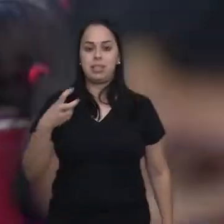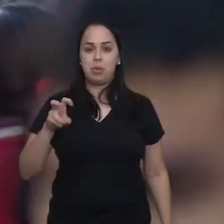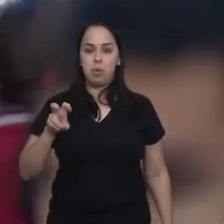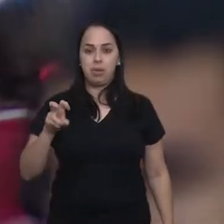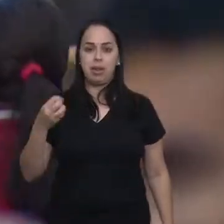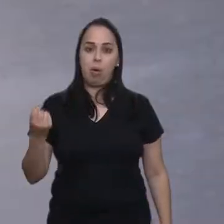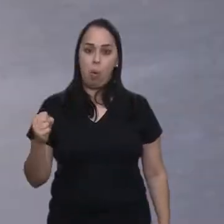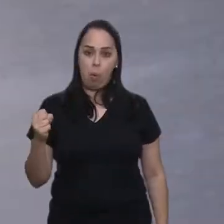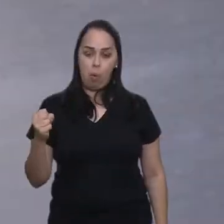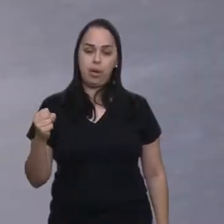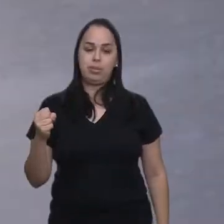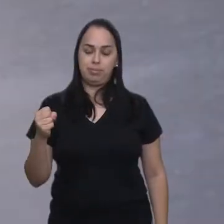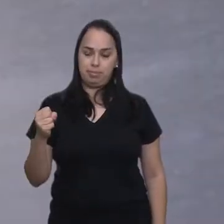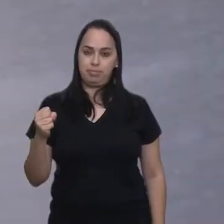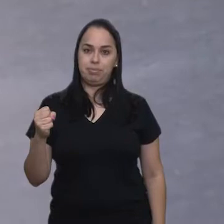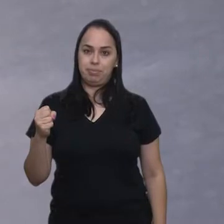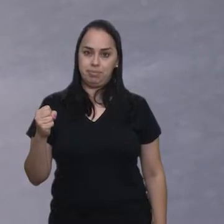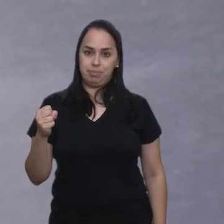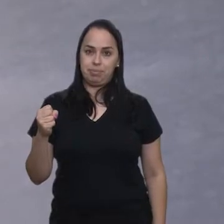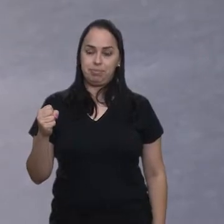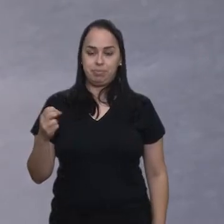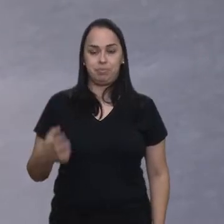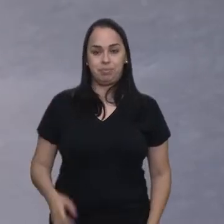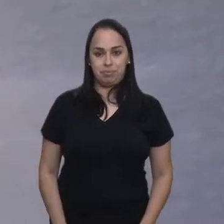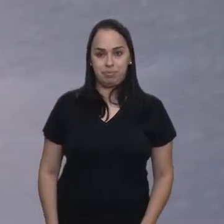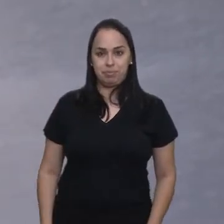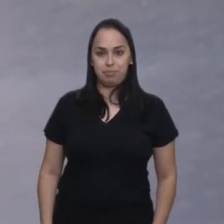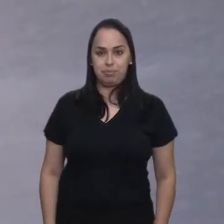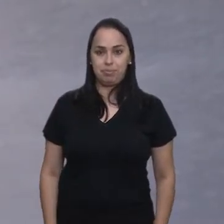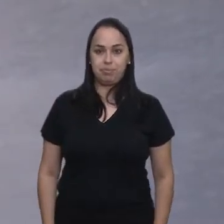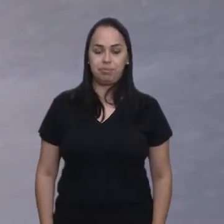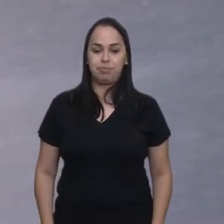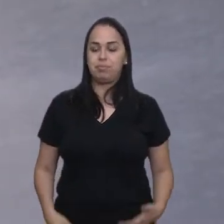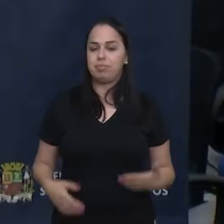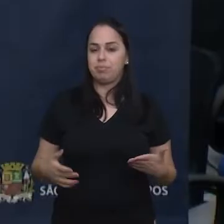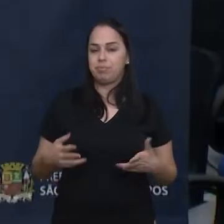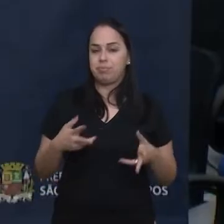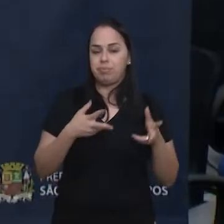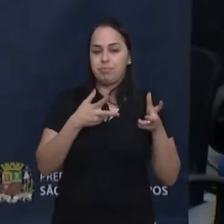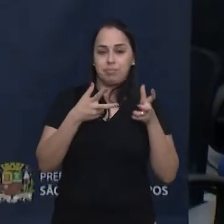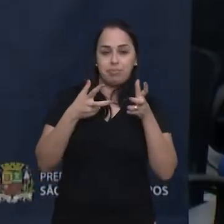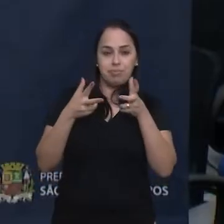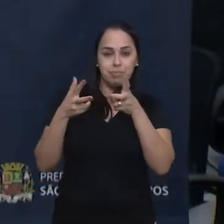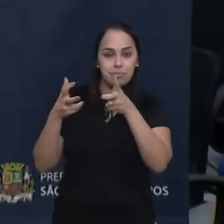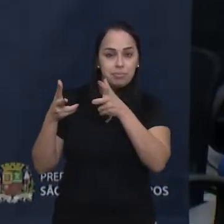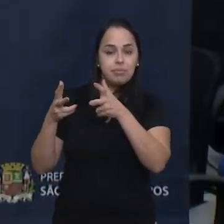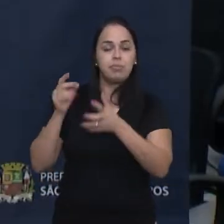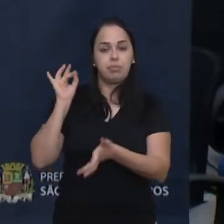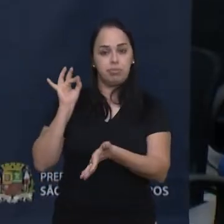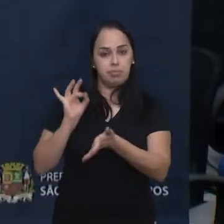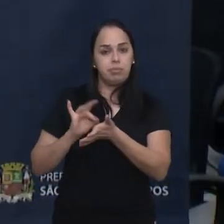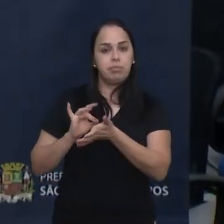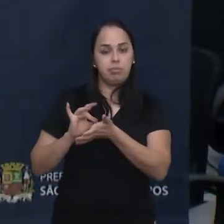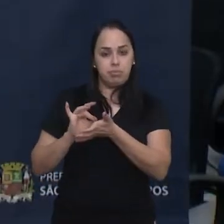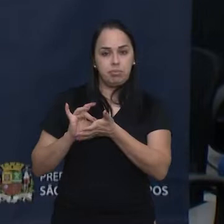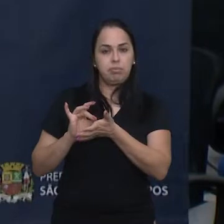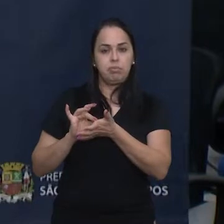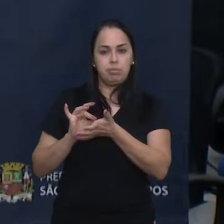158 mortes para pouco mais de 12 mil casos positivos. A gente tem observado, de